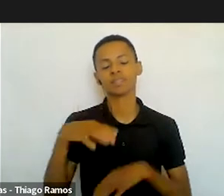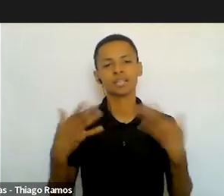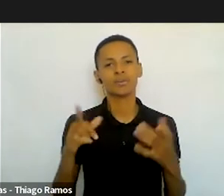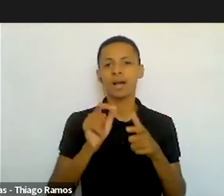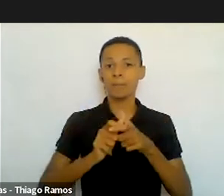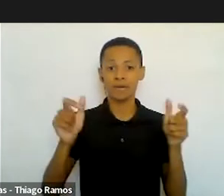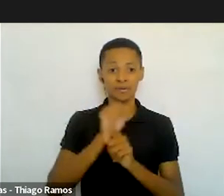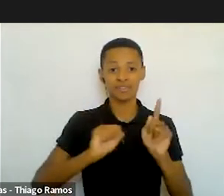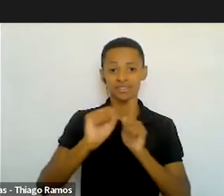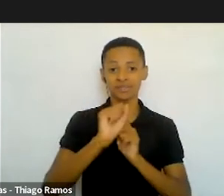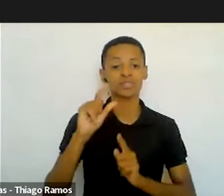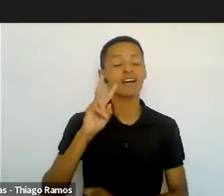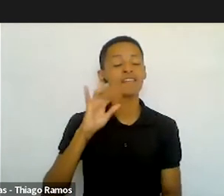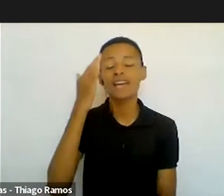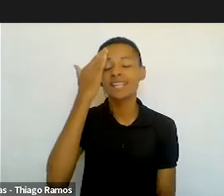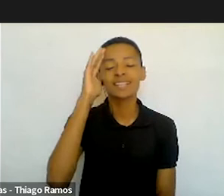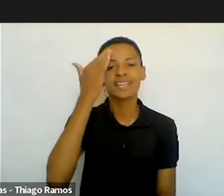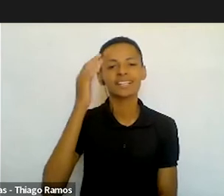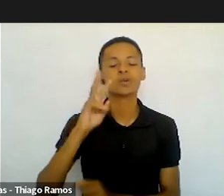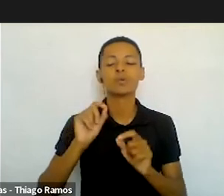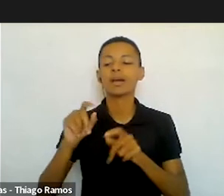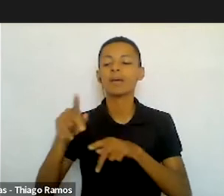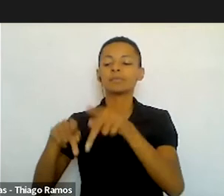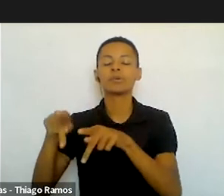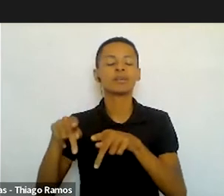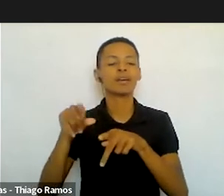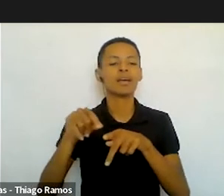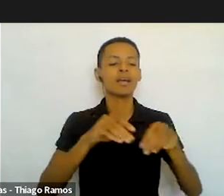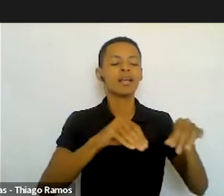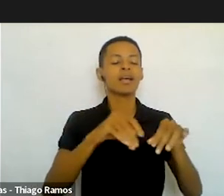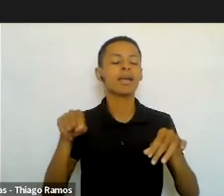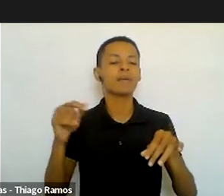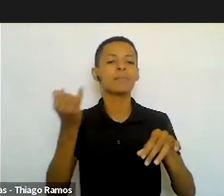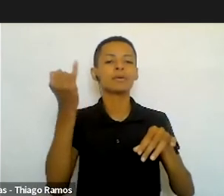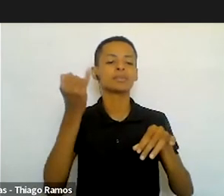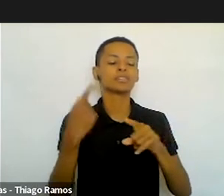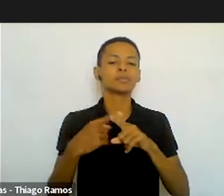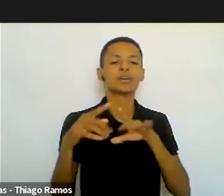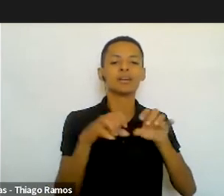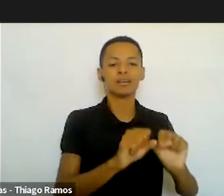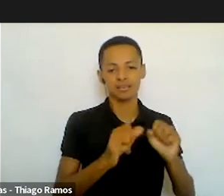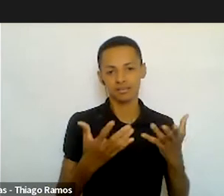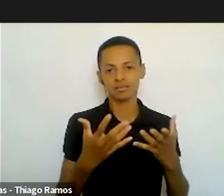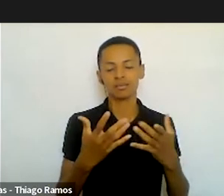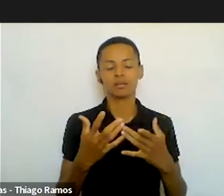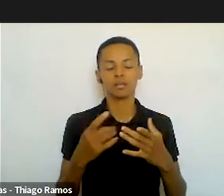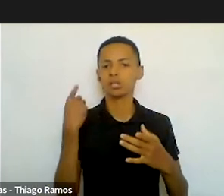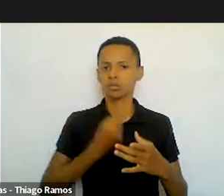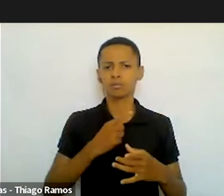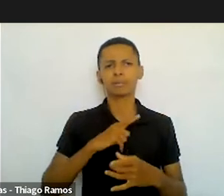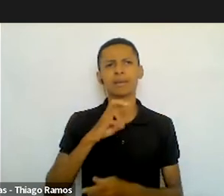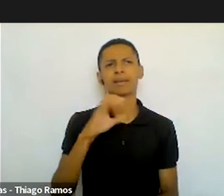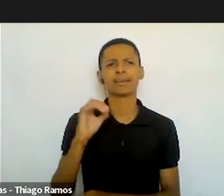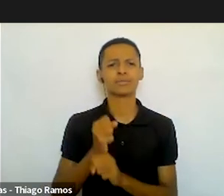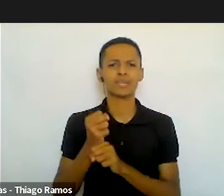de fato é o território para os povos indígenas, porque há mais de 500 anos a gente luta pela defesa deste.